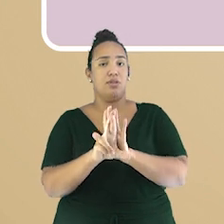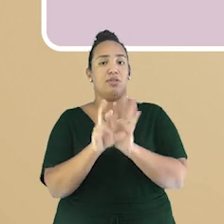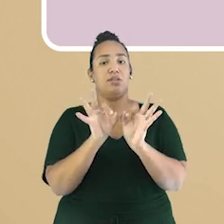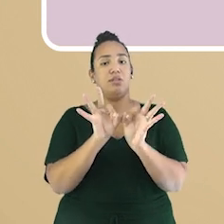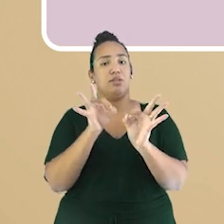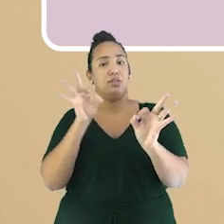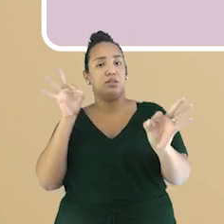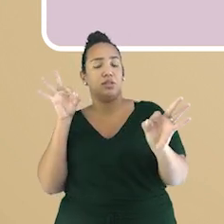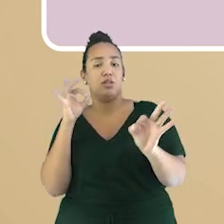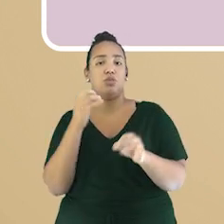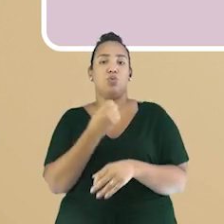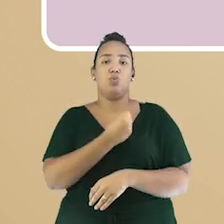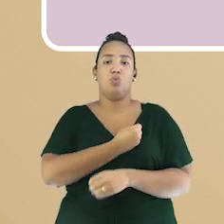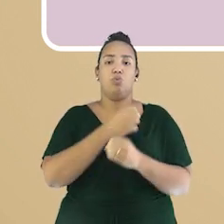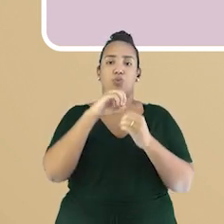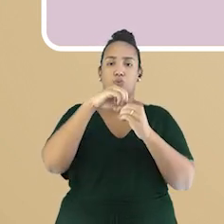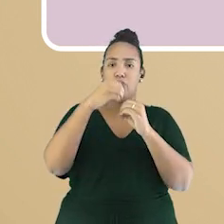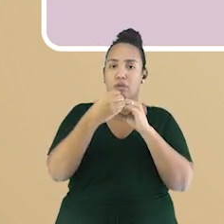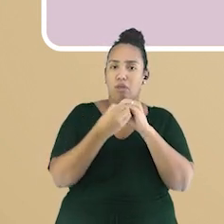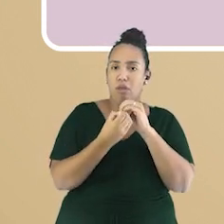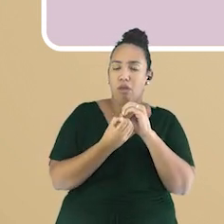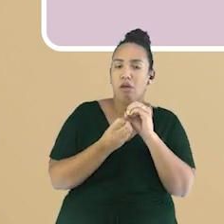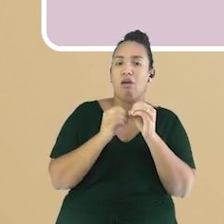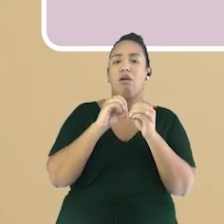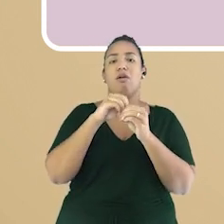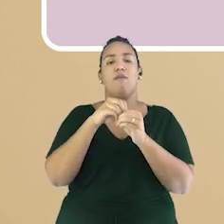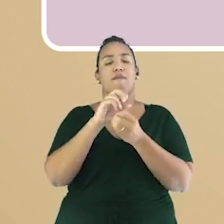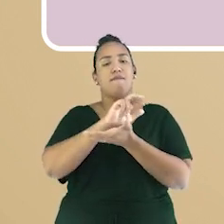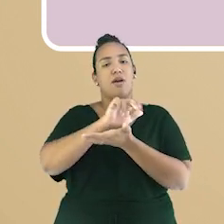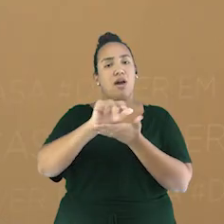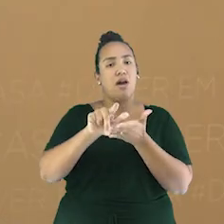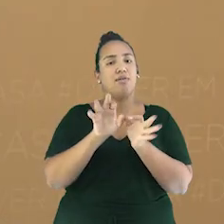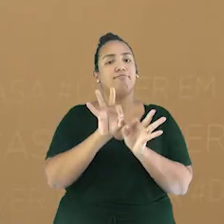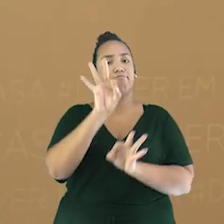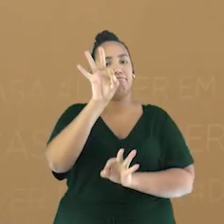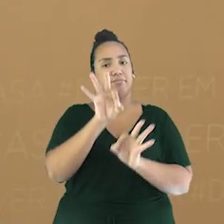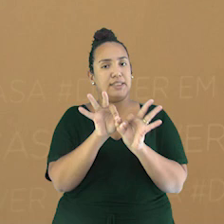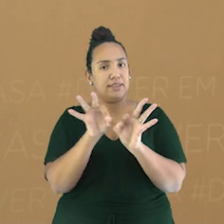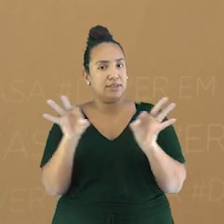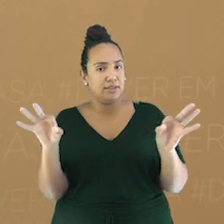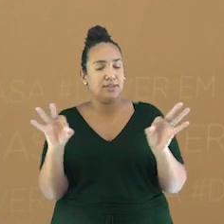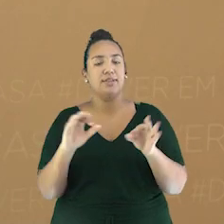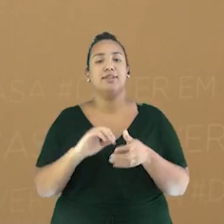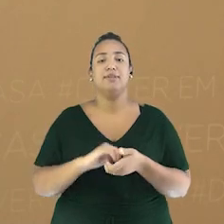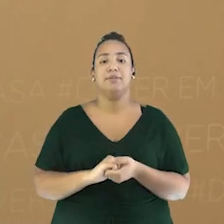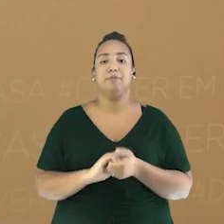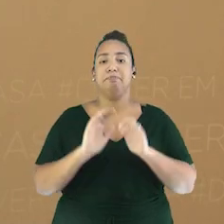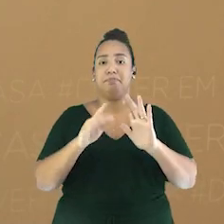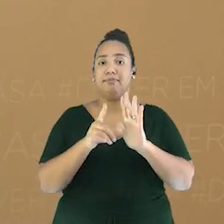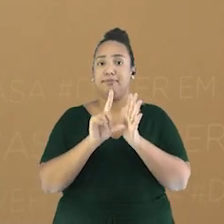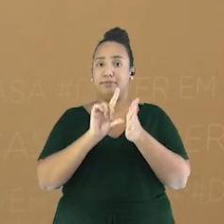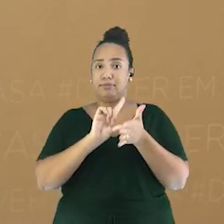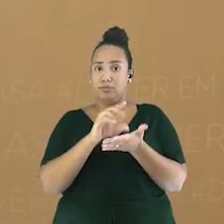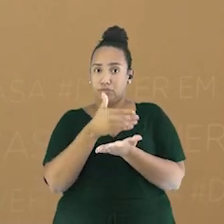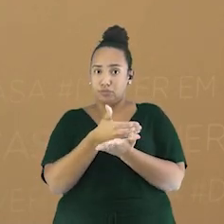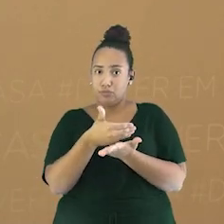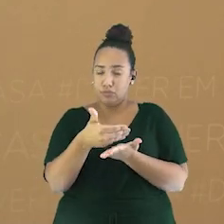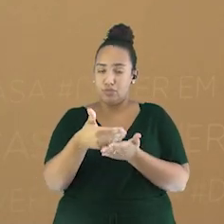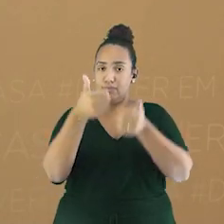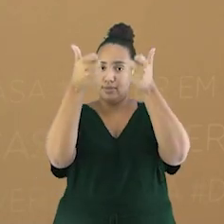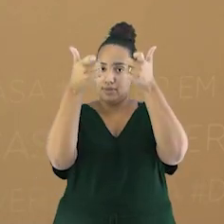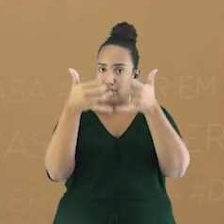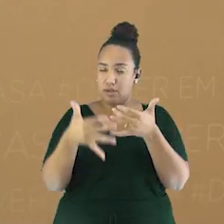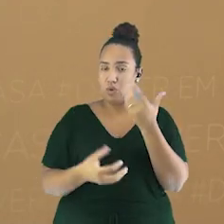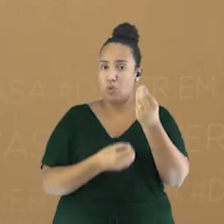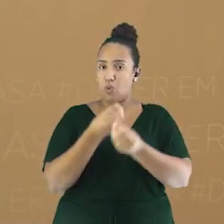moléculas, átomos, entre outras medidas. Antes de eu começar a explicar como reduzimos um